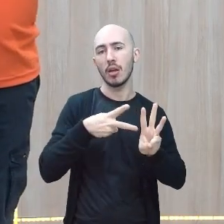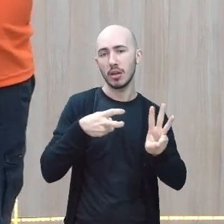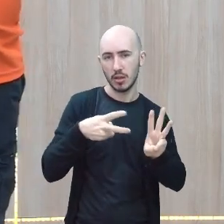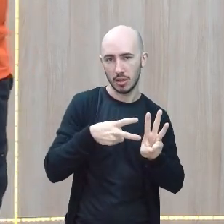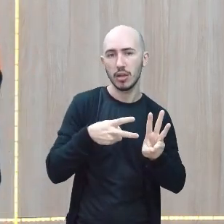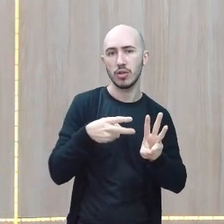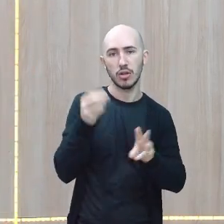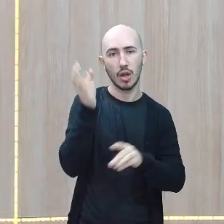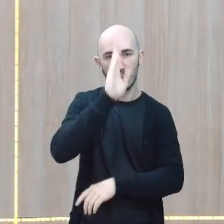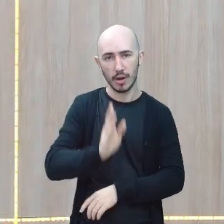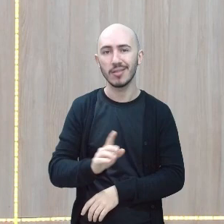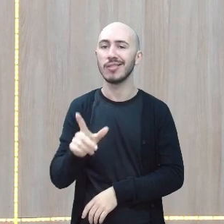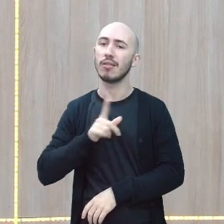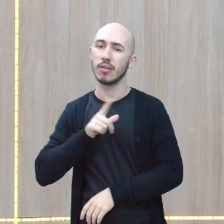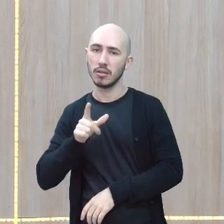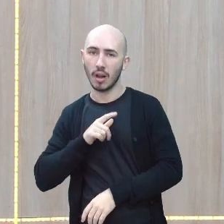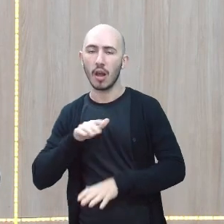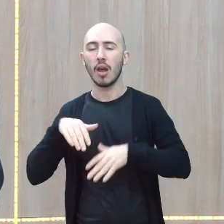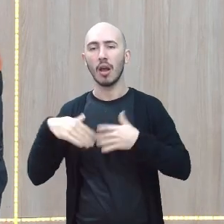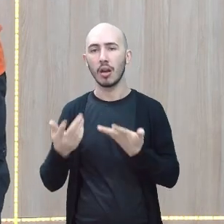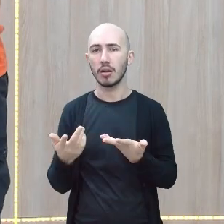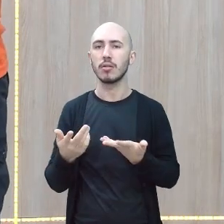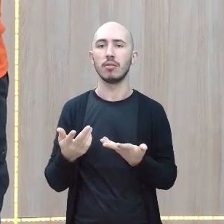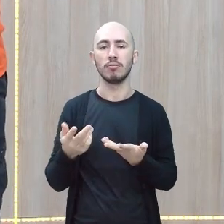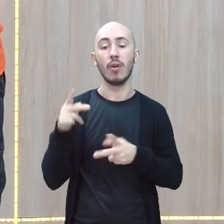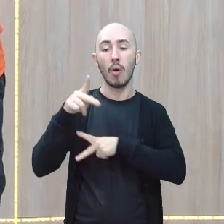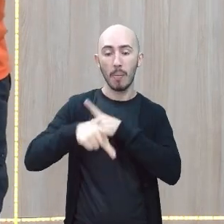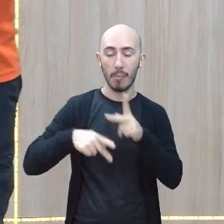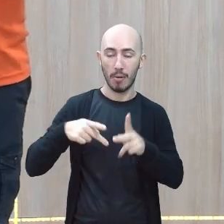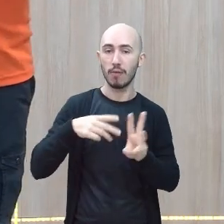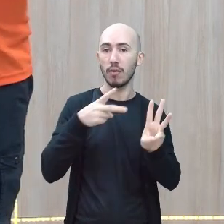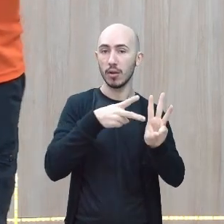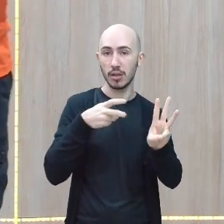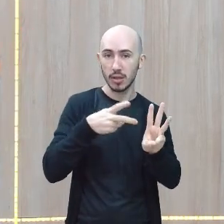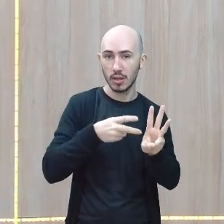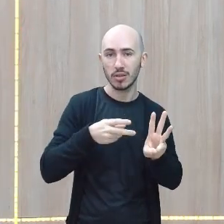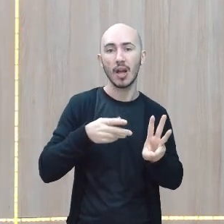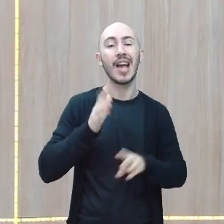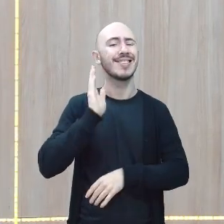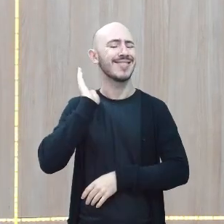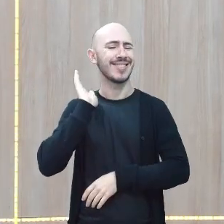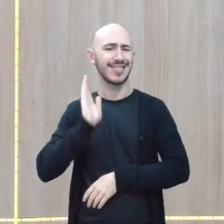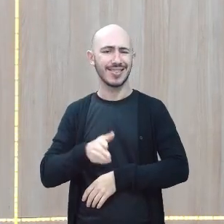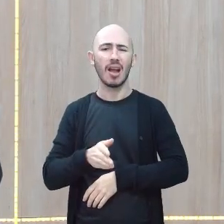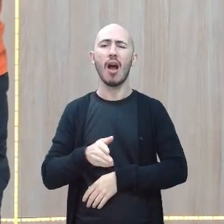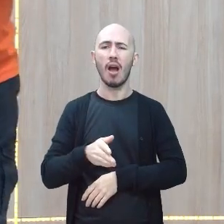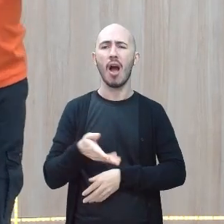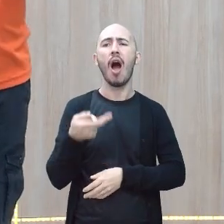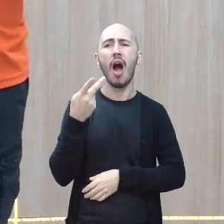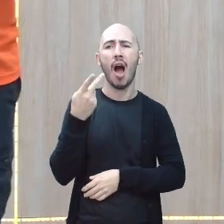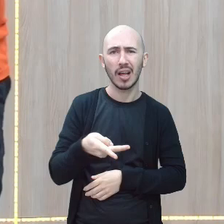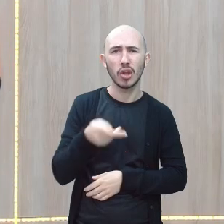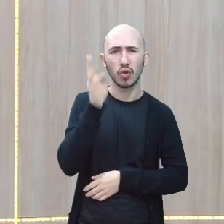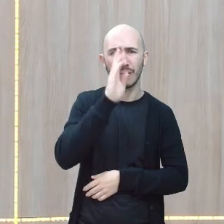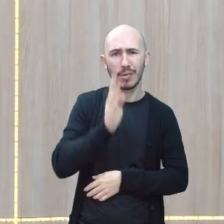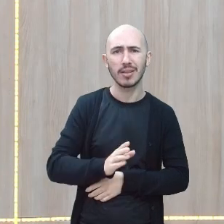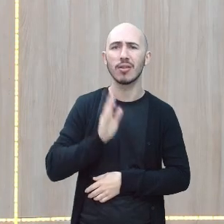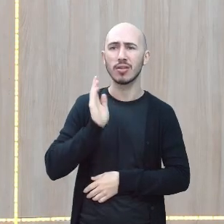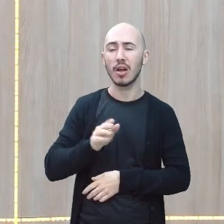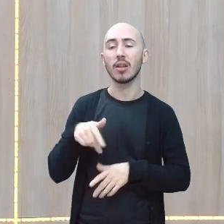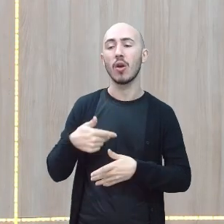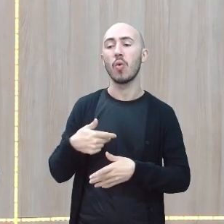que os povos indígenas eles já estavam aqui quando os portugueses chegaram, né, a partir de